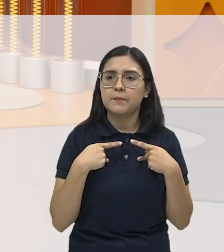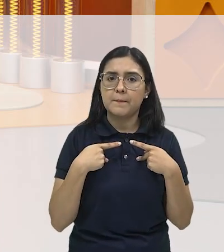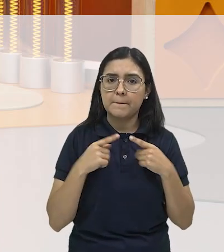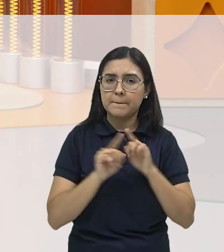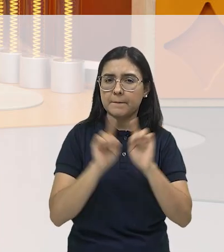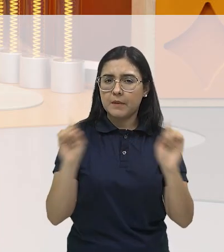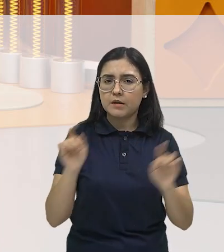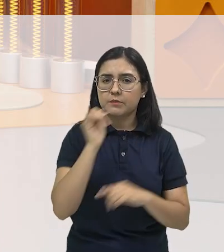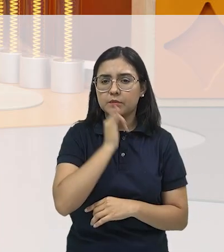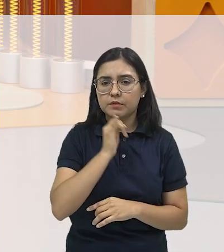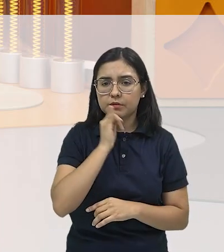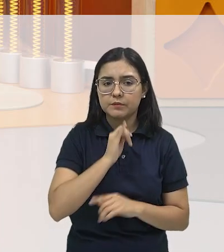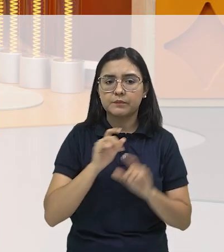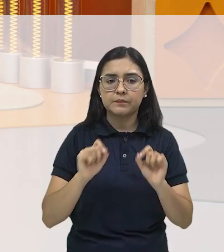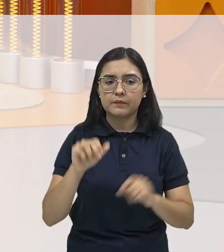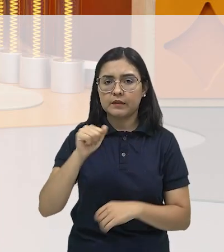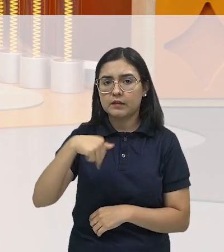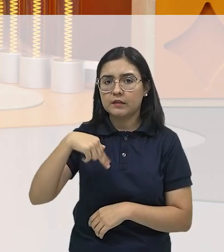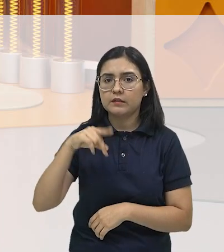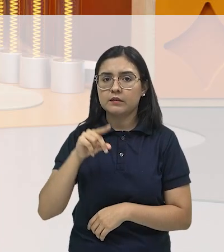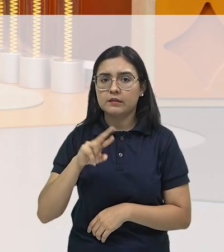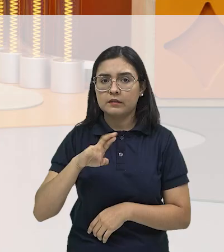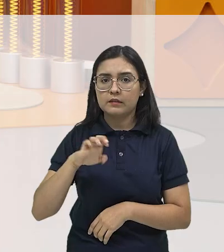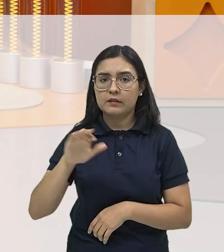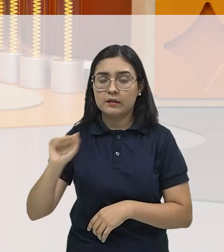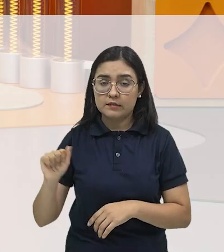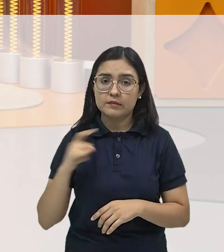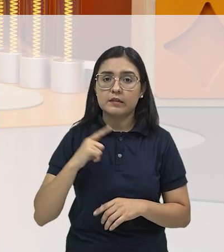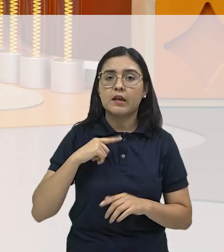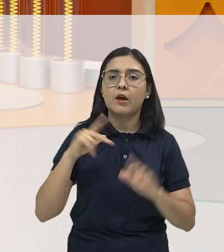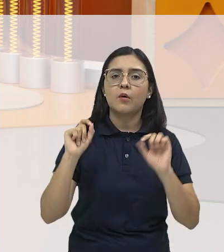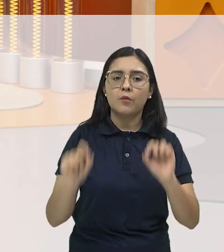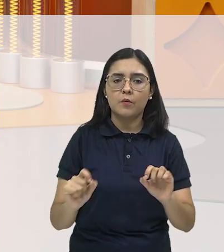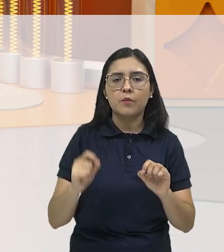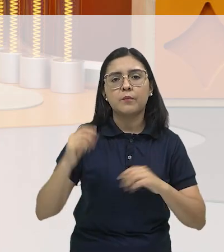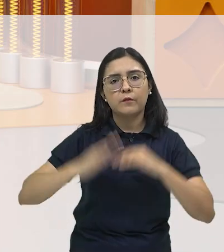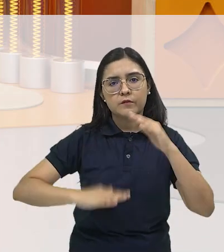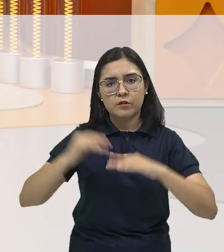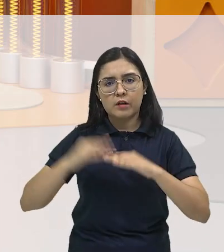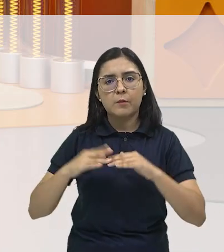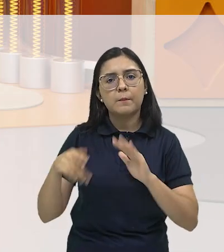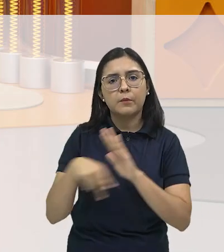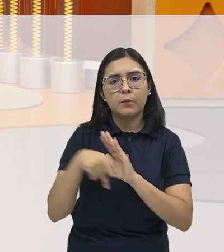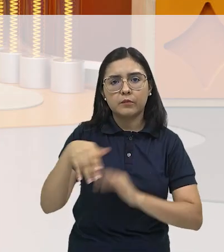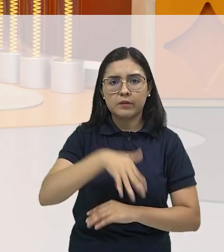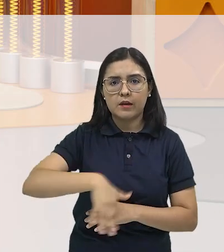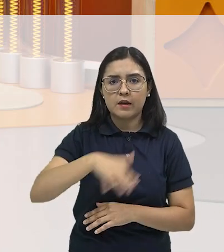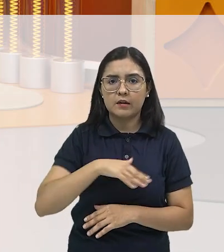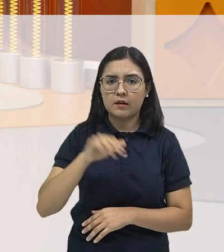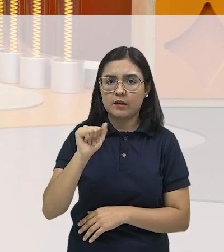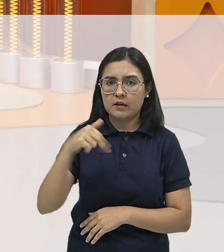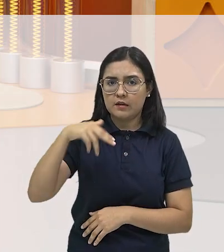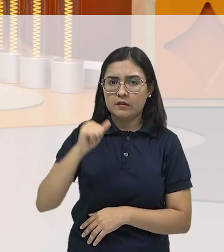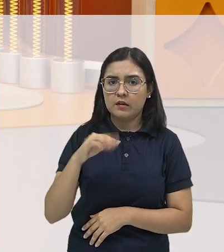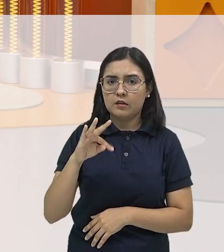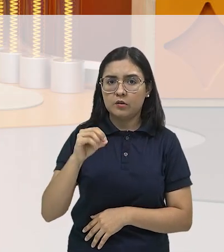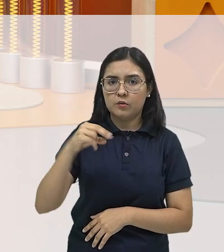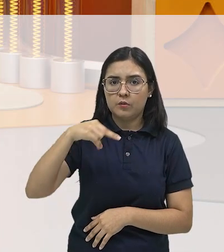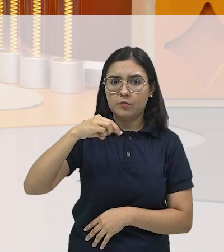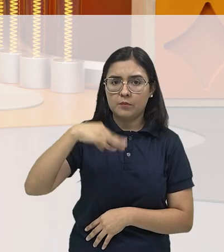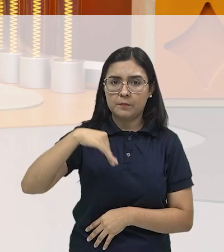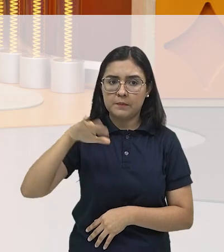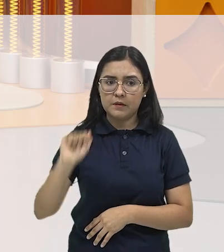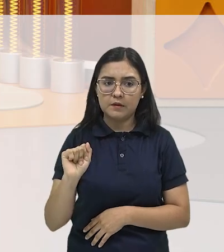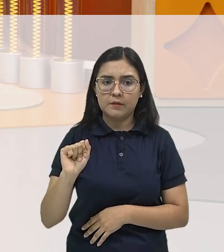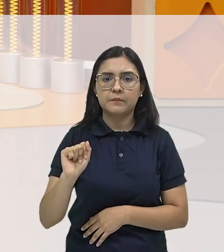Mas, por exemplo, Andrés Vesalius, que é considerado o pai da anatomia, naquele momento, né, ainda desobedeceu por muito